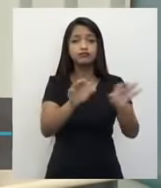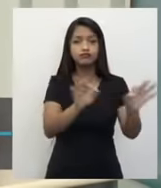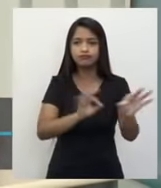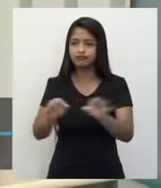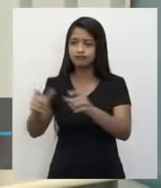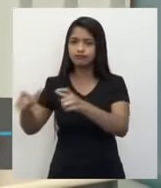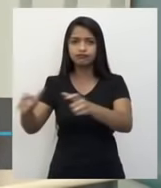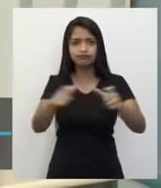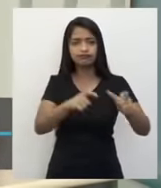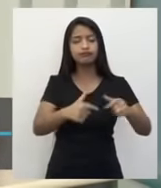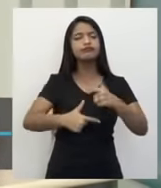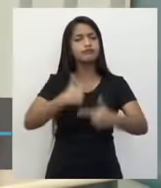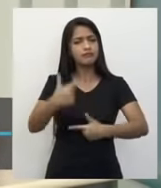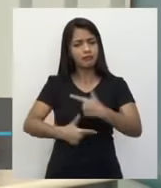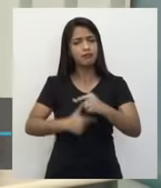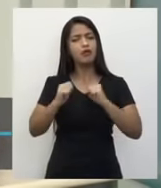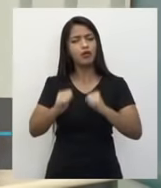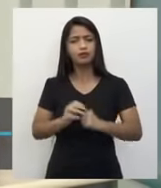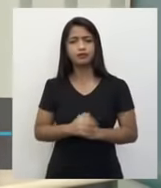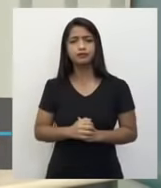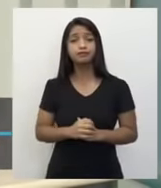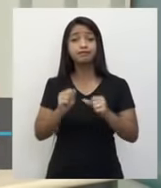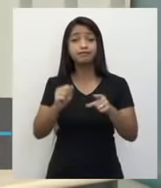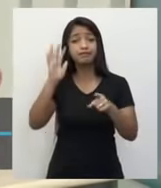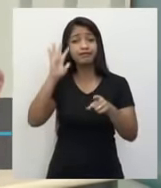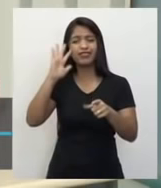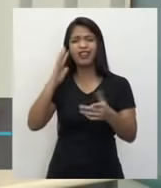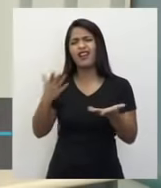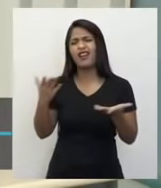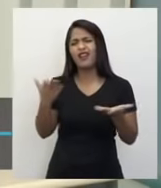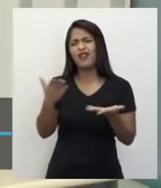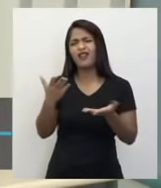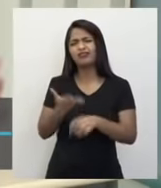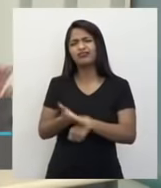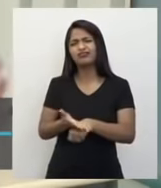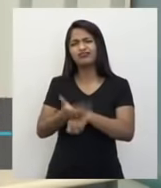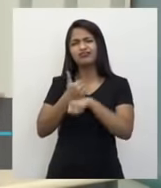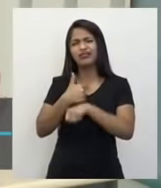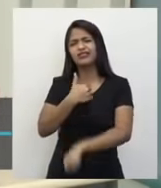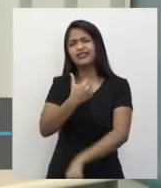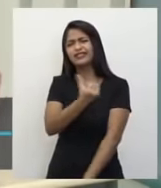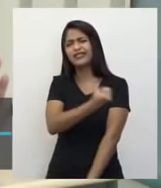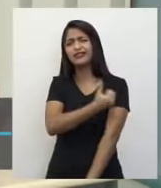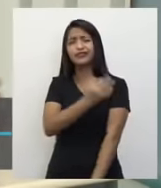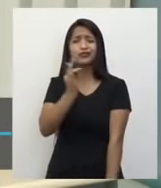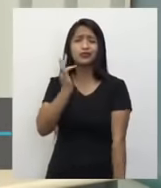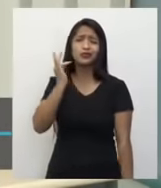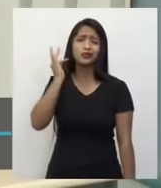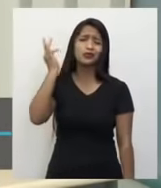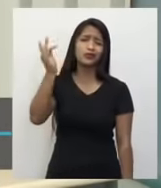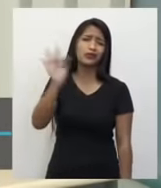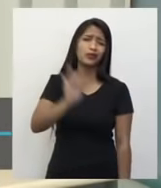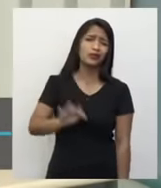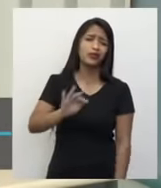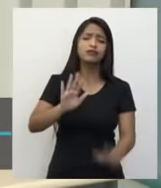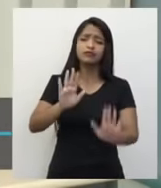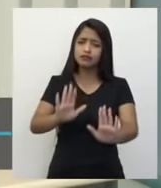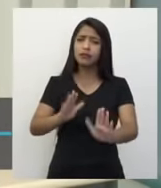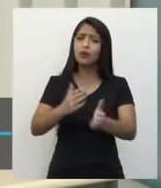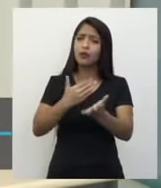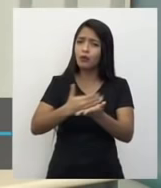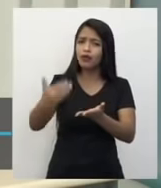assim, tá cedo ainda, professora. Estou no 6º ano até eu chegar na faculdade, mas a gente já pode começar a amadurecer a ideia.